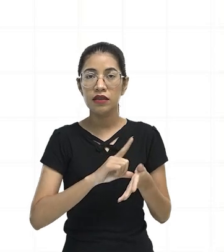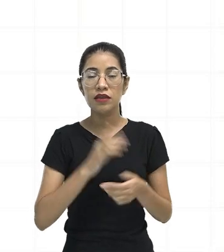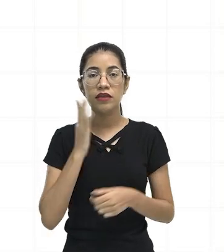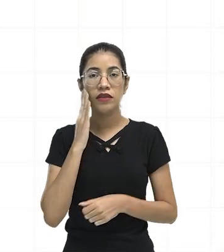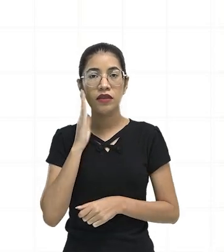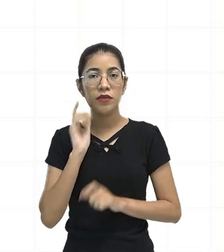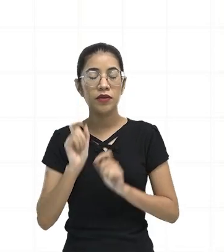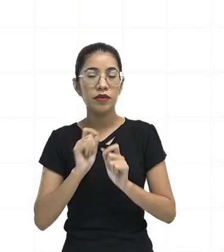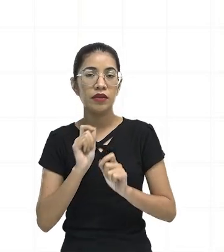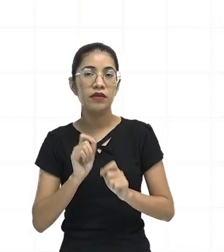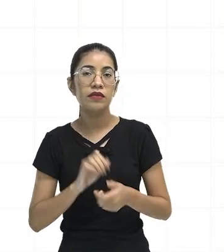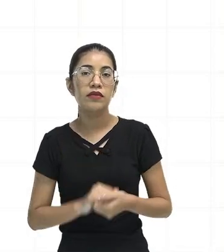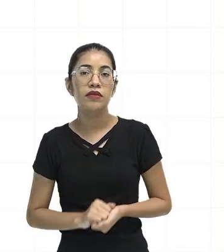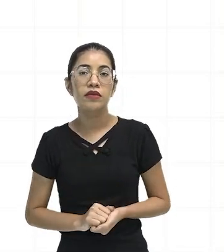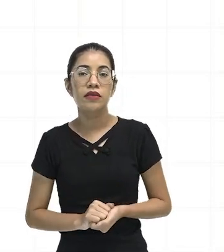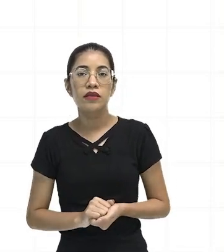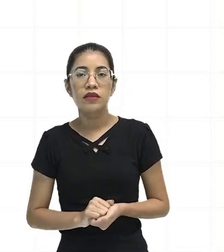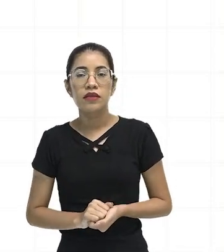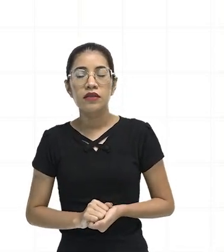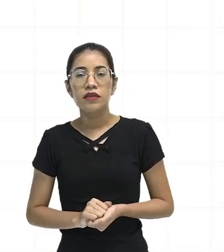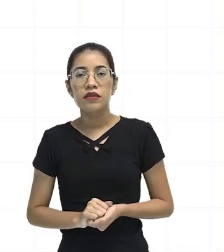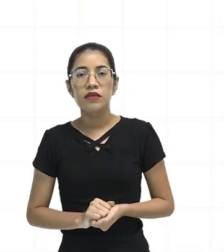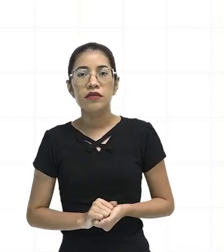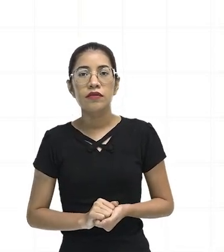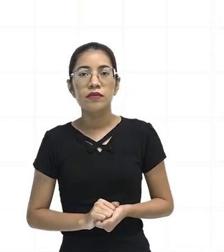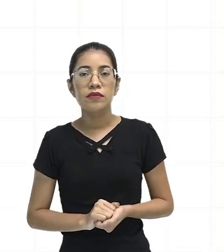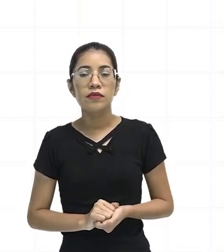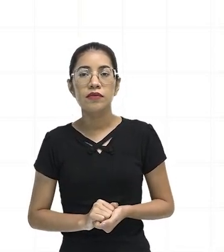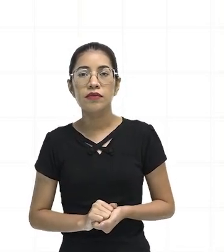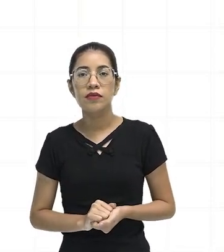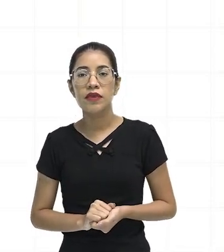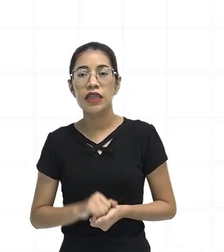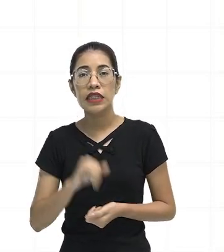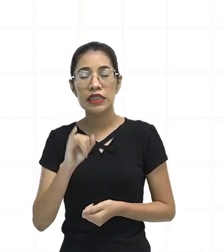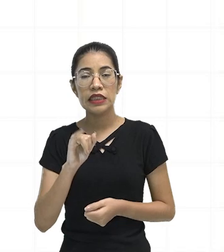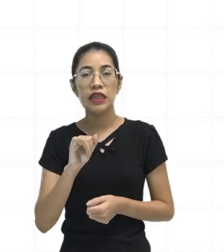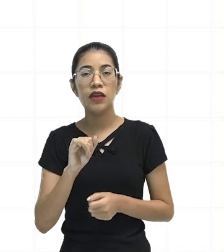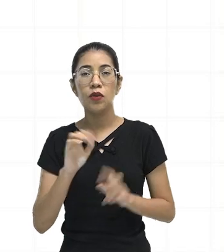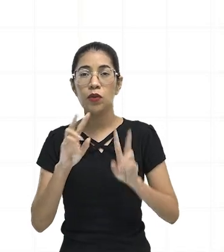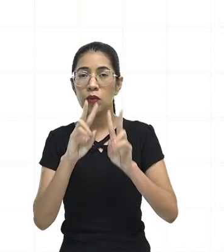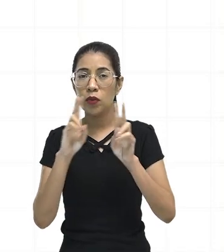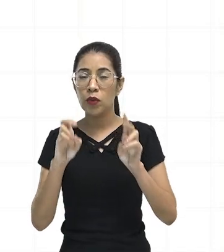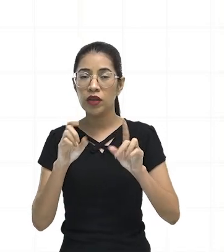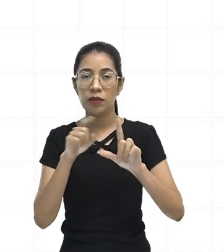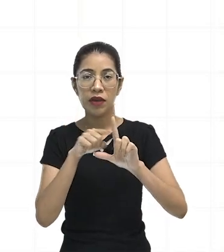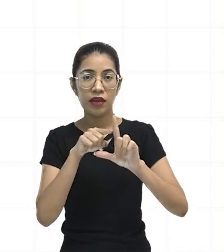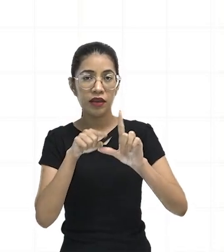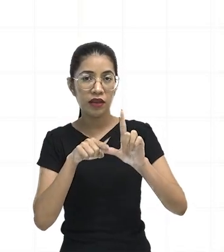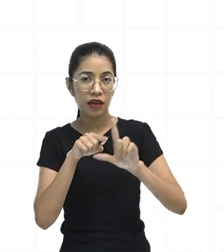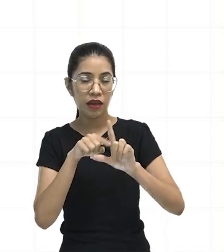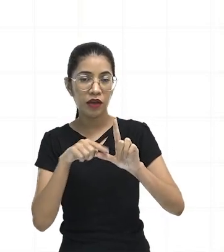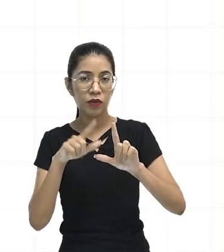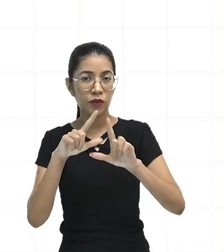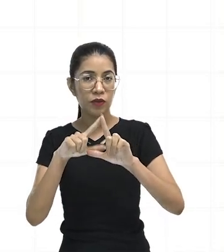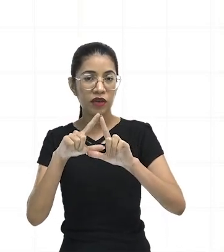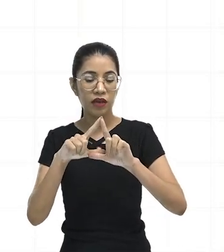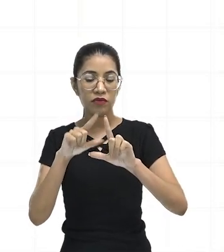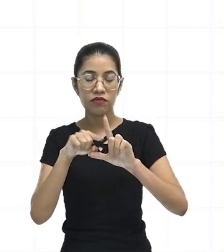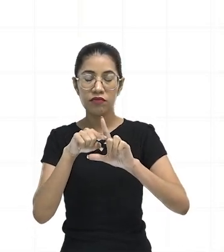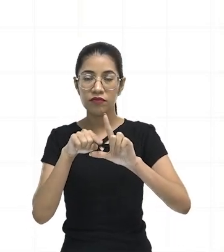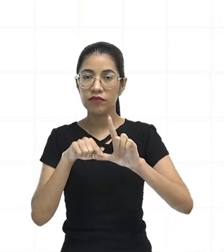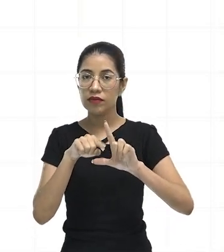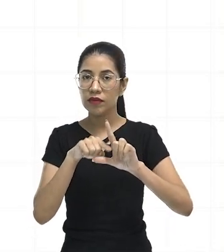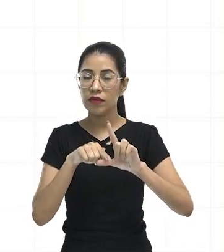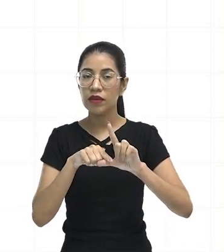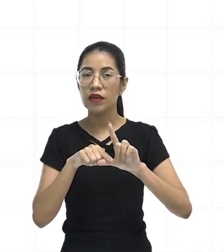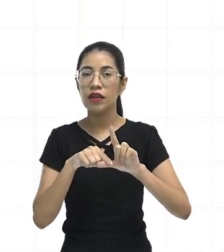saber, obrigatoriamente, tá? Quando se tratar de ângulos internos de um triângulo, tá bom? Lembre-se